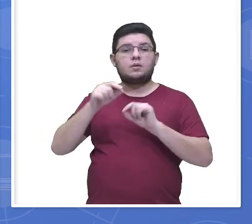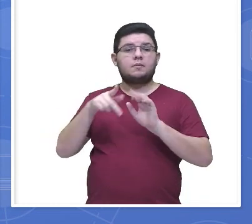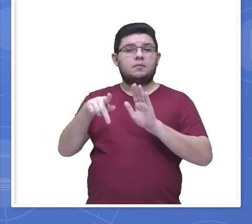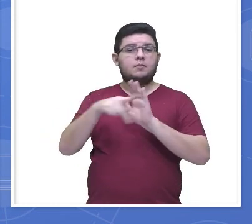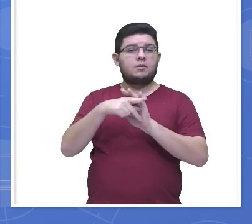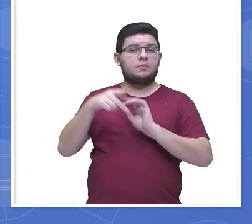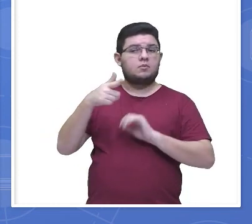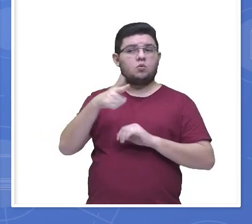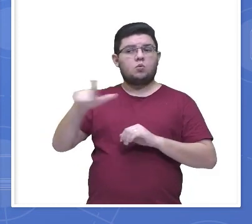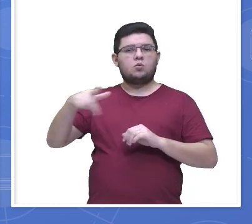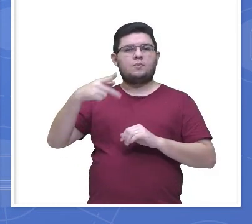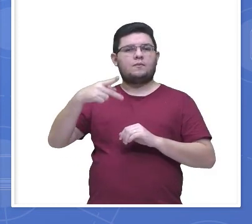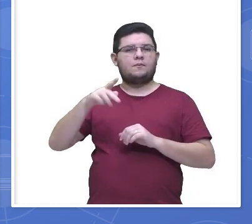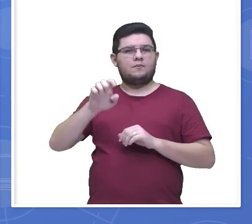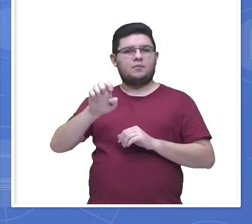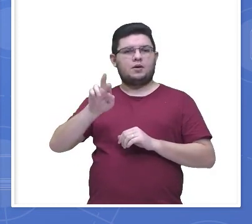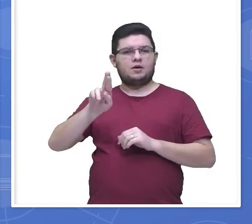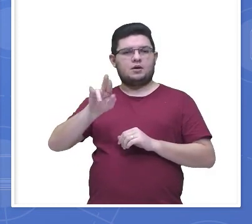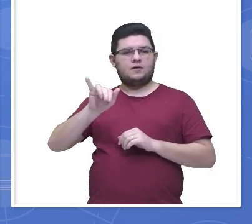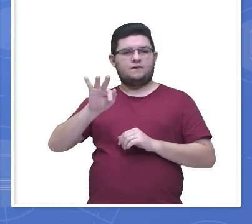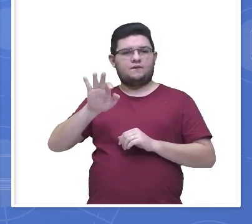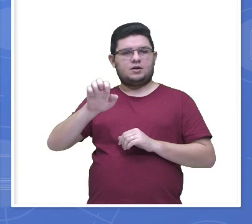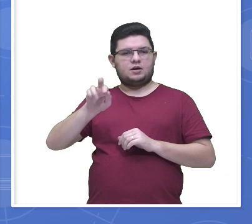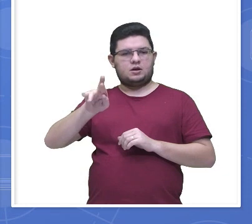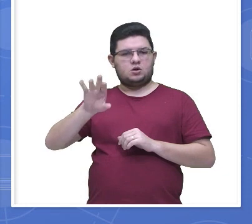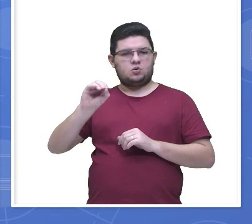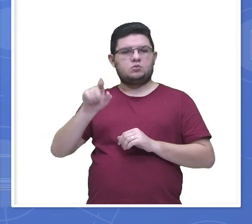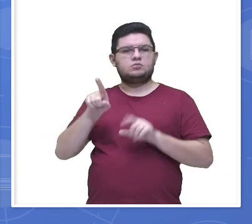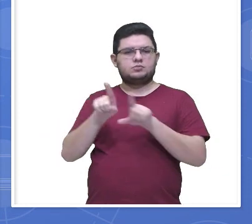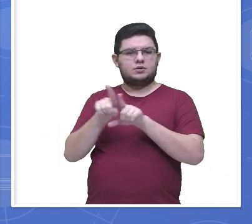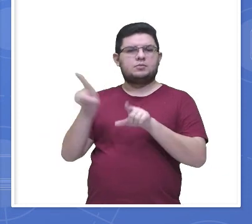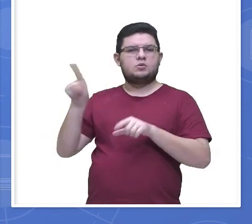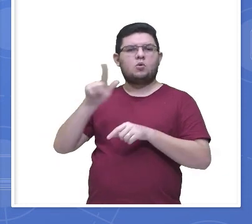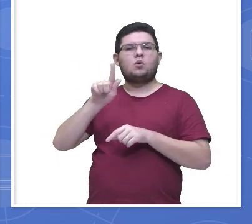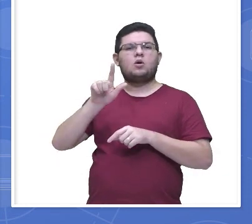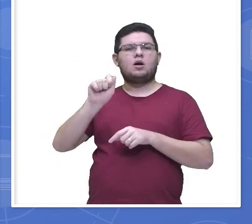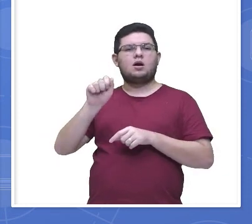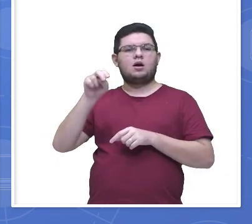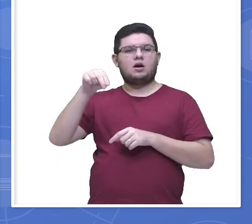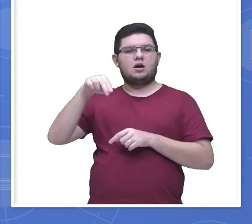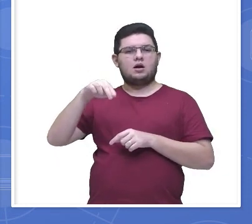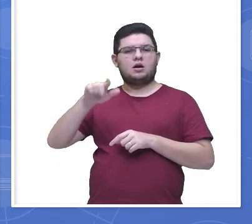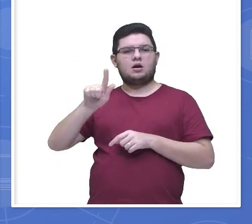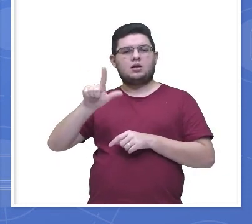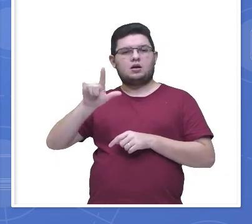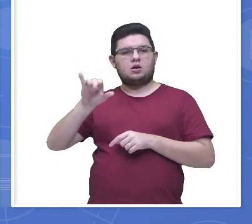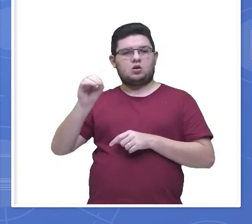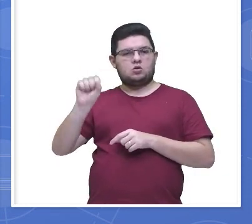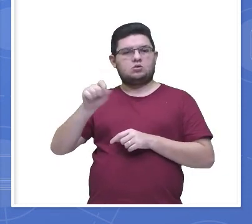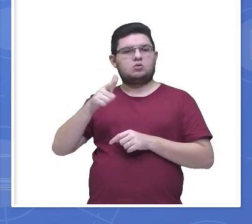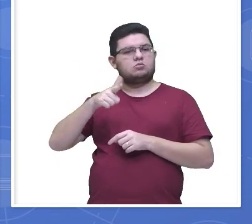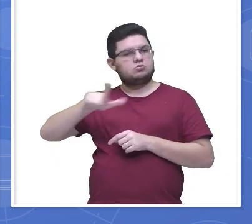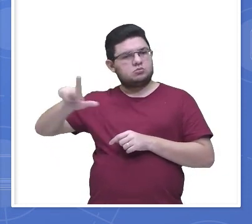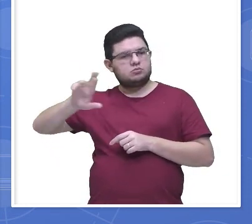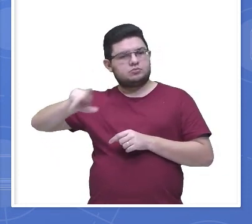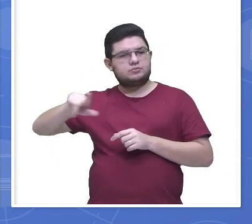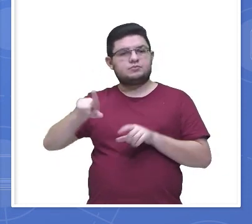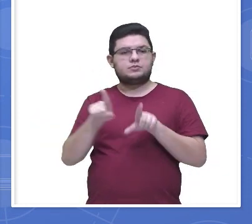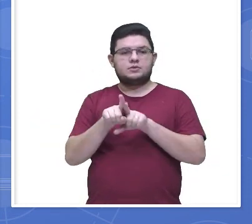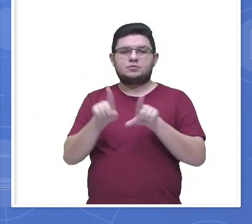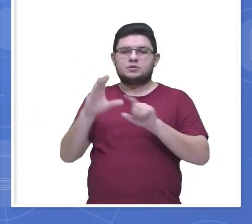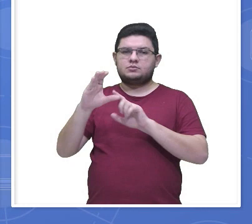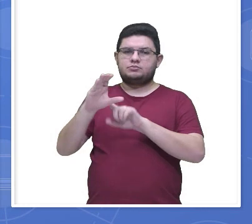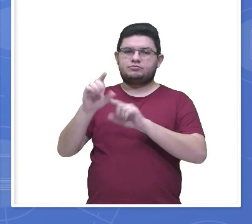Nós temos lá encéfalo e gânglios. Gânglios também faz parte do periférico. Letra C também não pode ser.